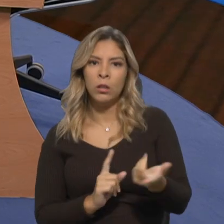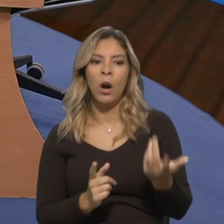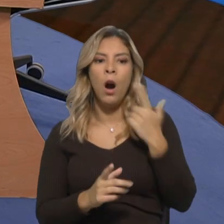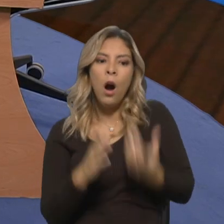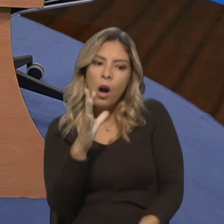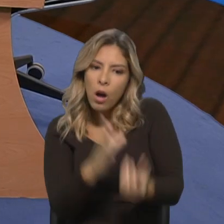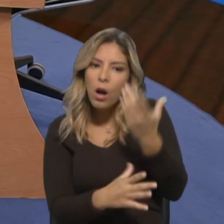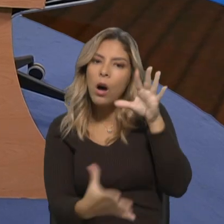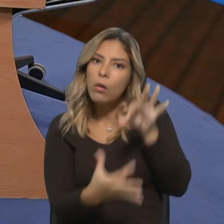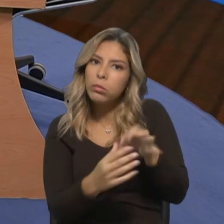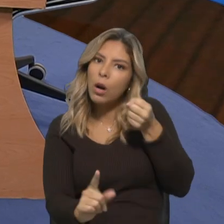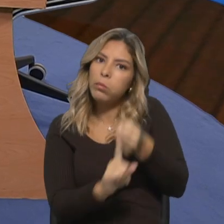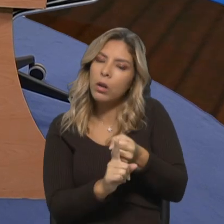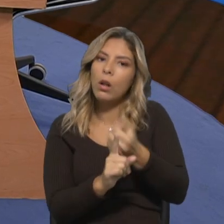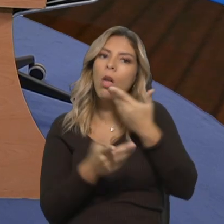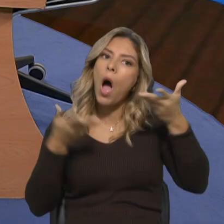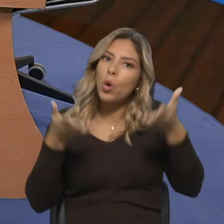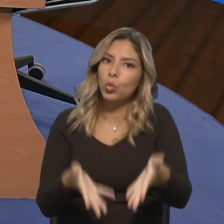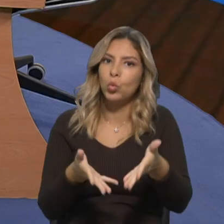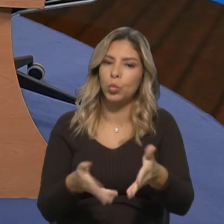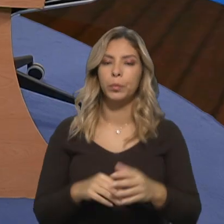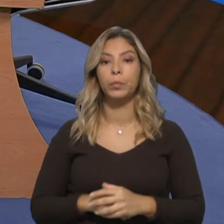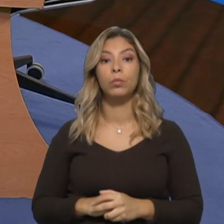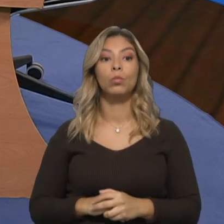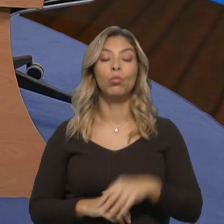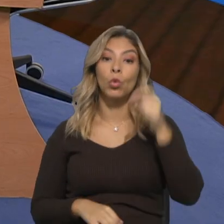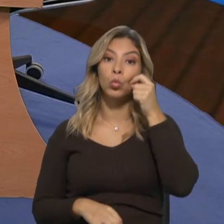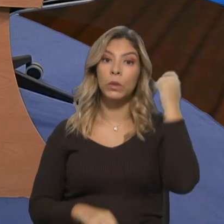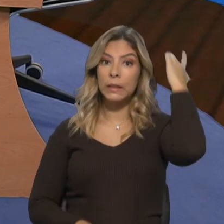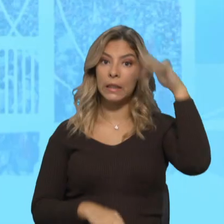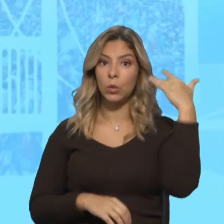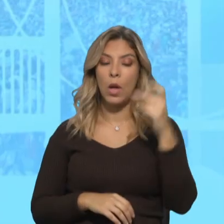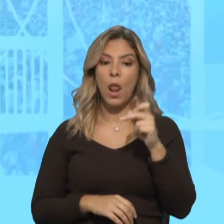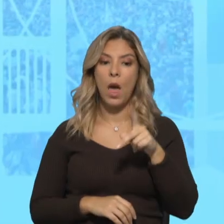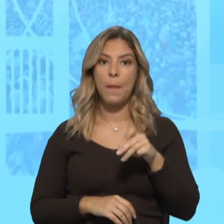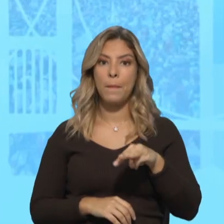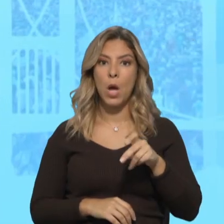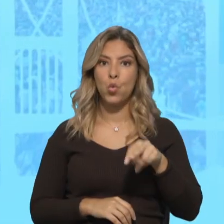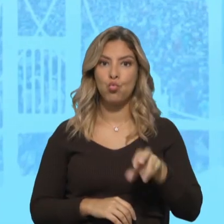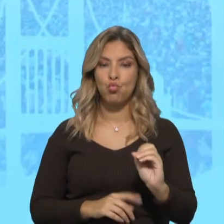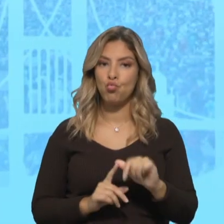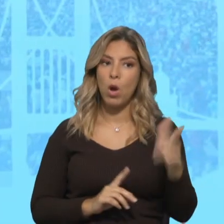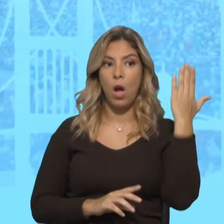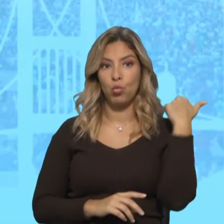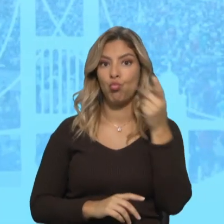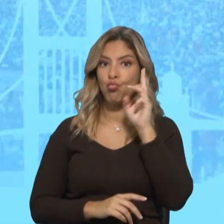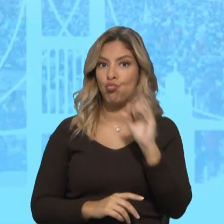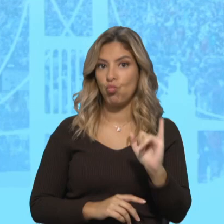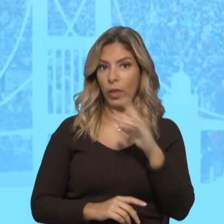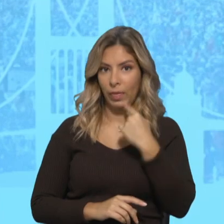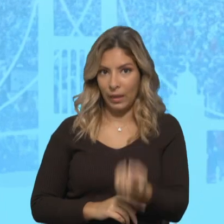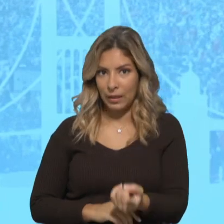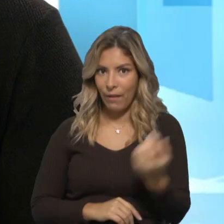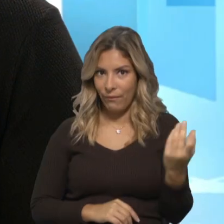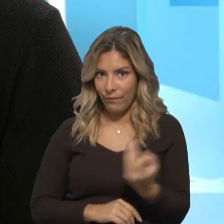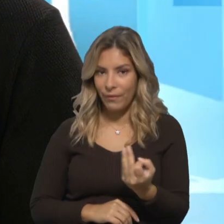Consolação, missionários da Consolata da Consolação. Então o Alamano falava muito na questão da promoção humana, como o Rui há bocado referiu. Primeiro temos